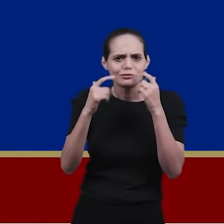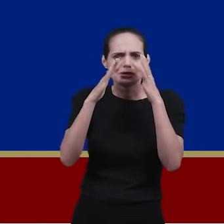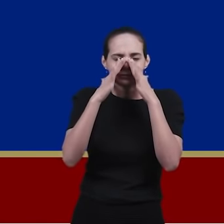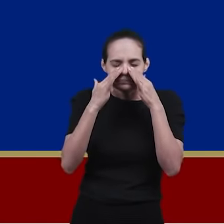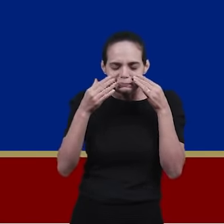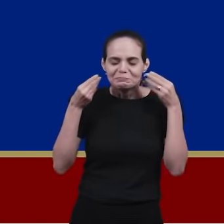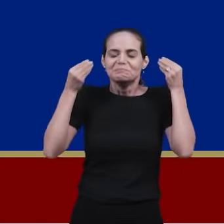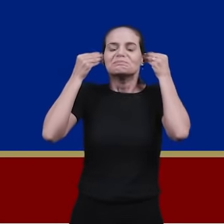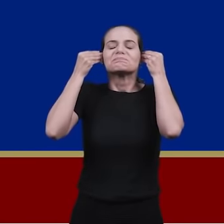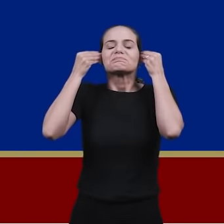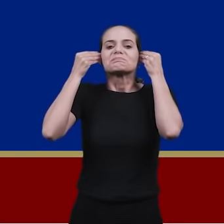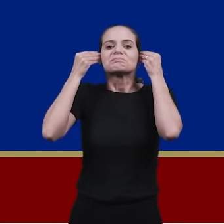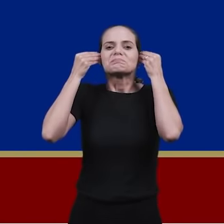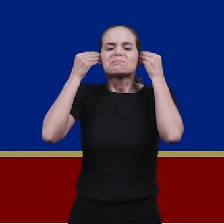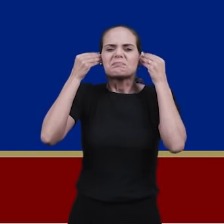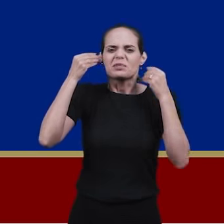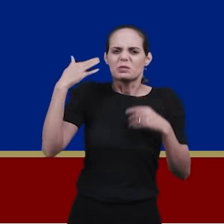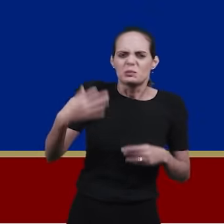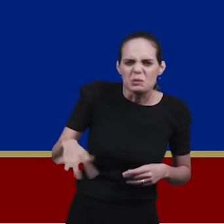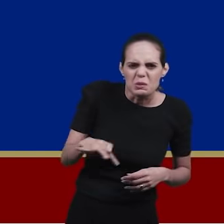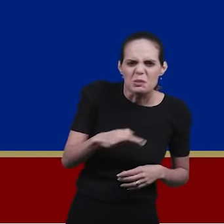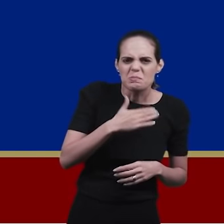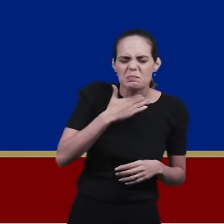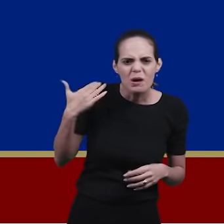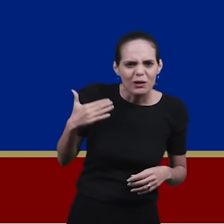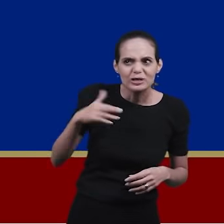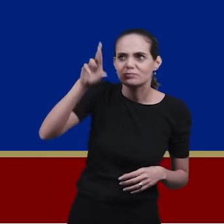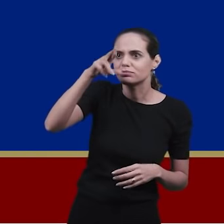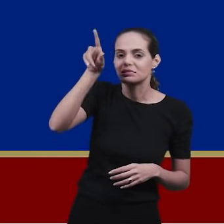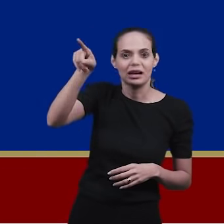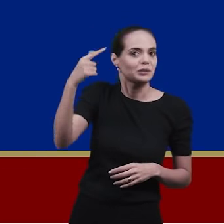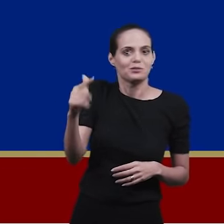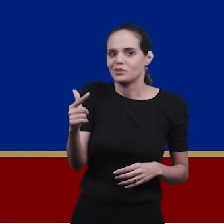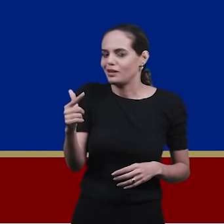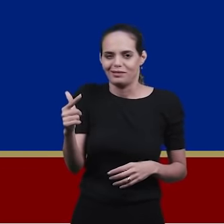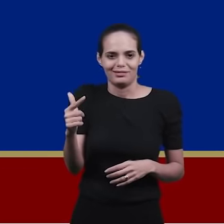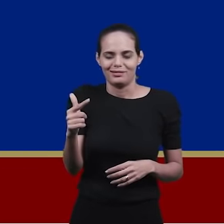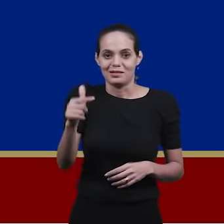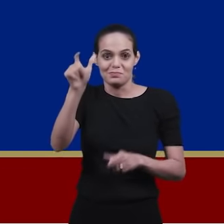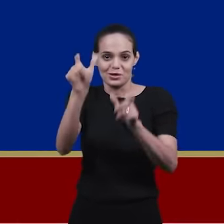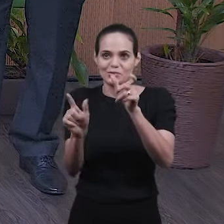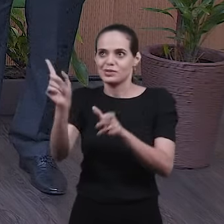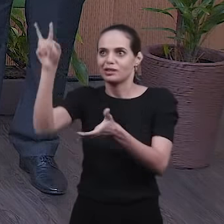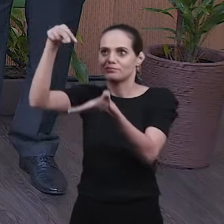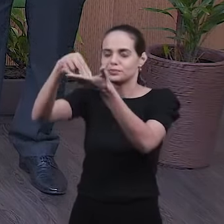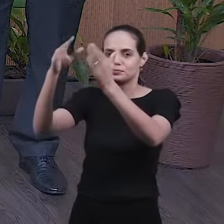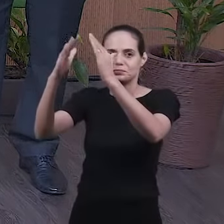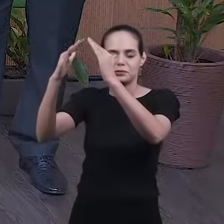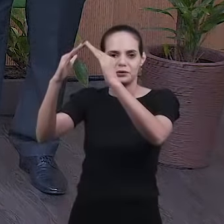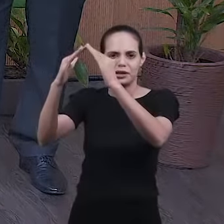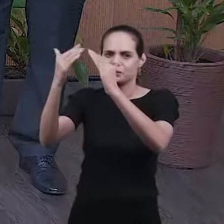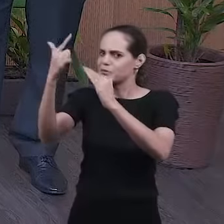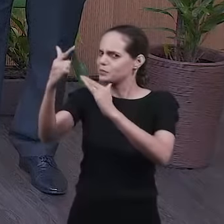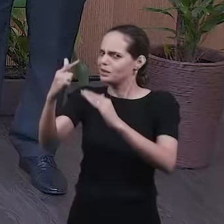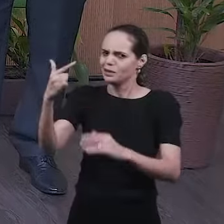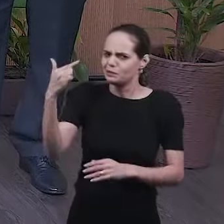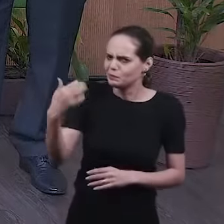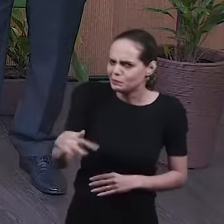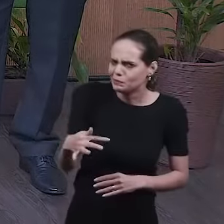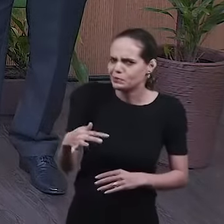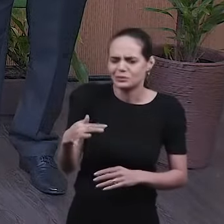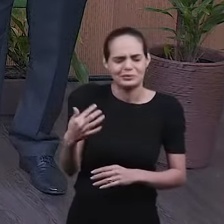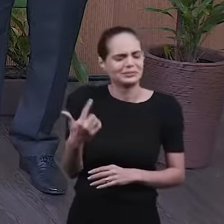dor e morte para os que lá habitarem. os salvos pelo